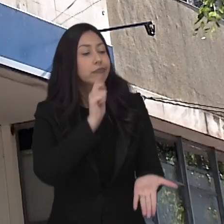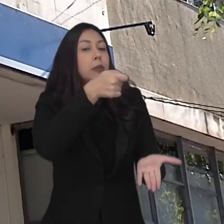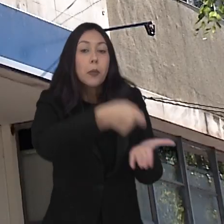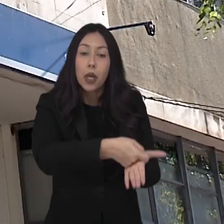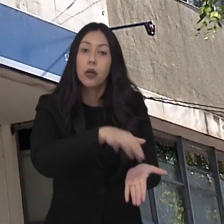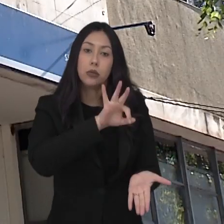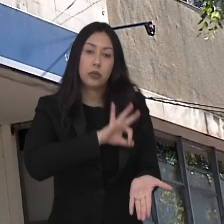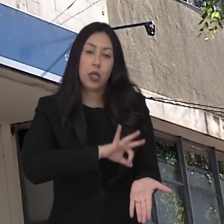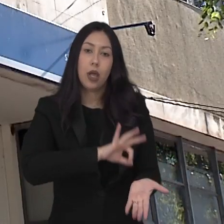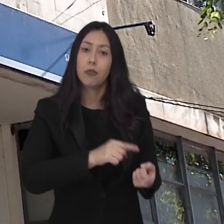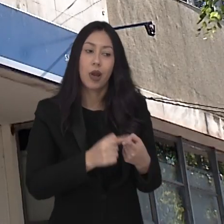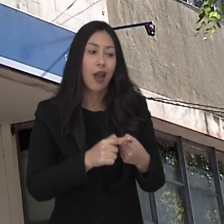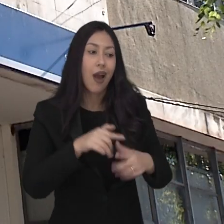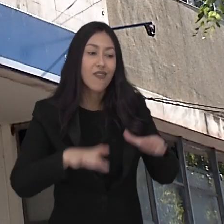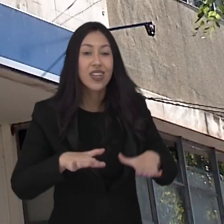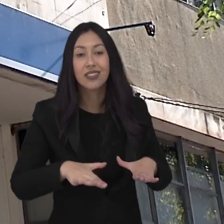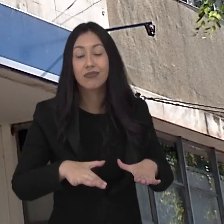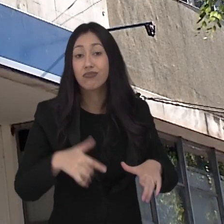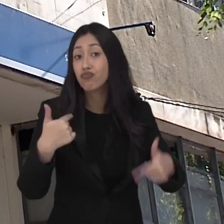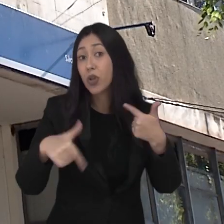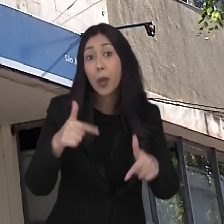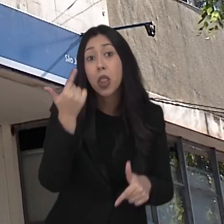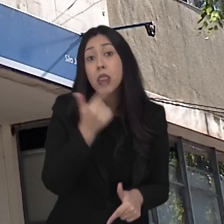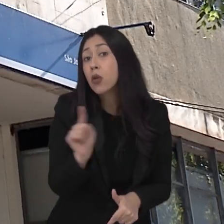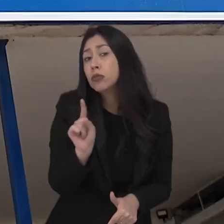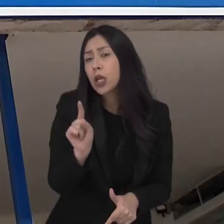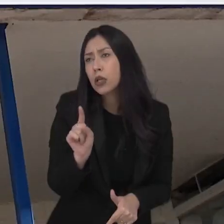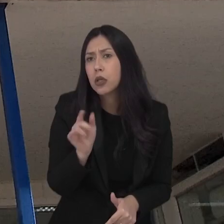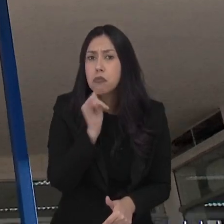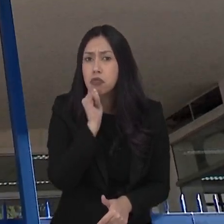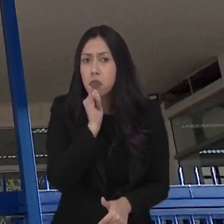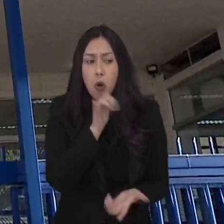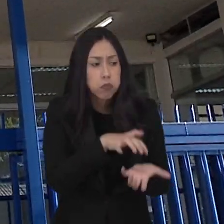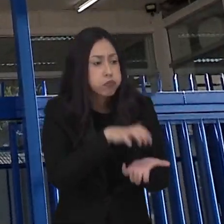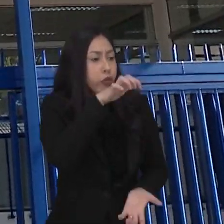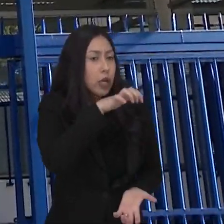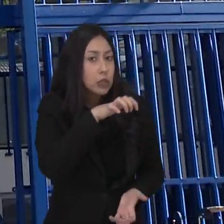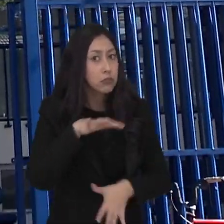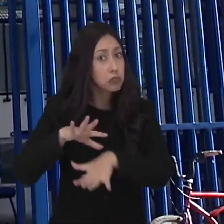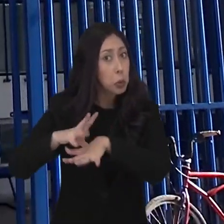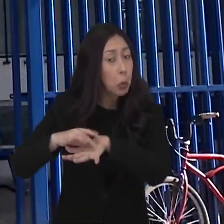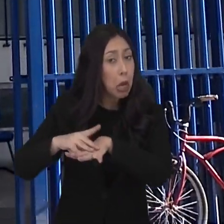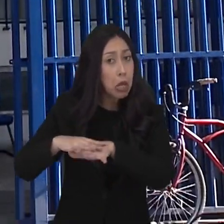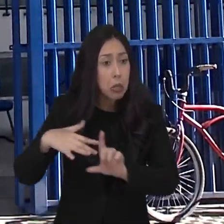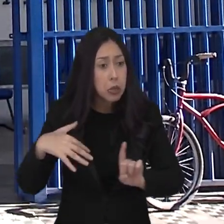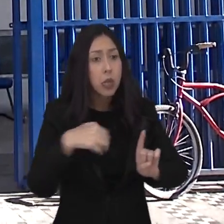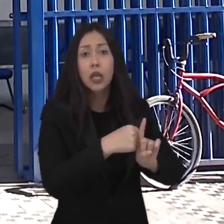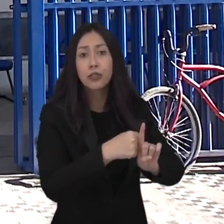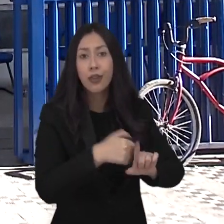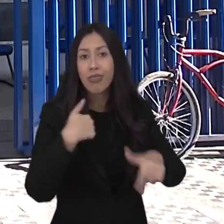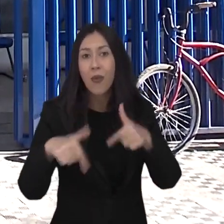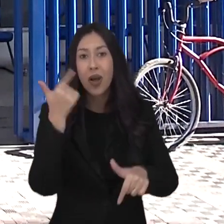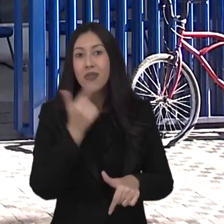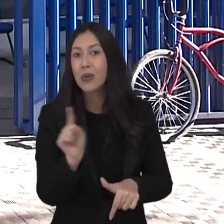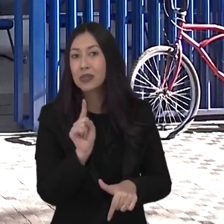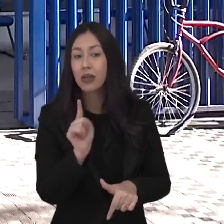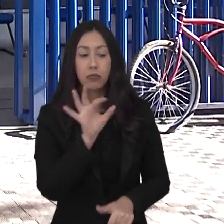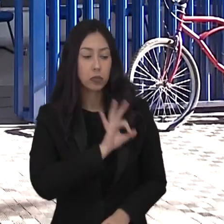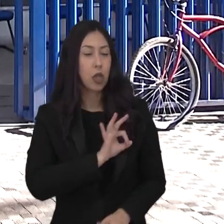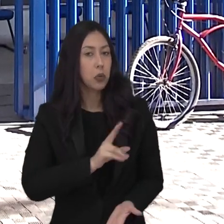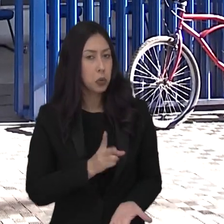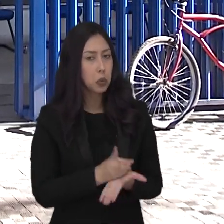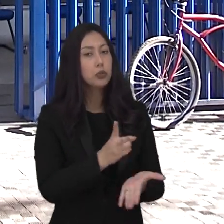quando ele não conseguir mais exercer a força de serviço, seja por velhice, doença ou acidente.